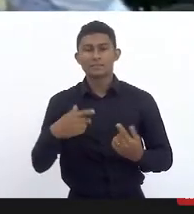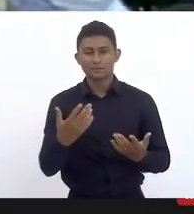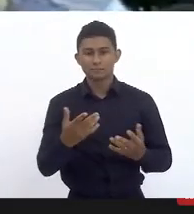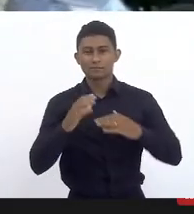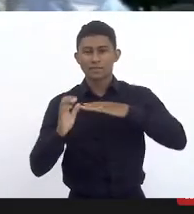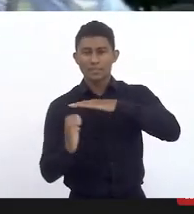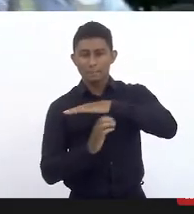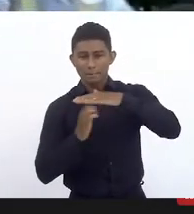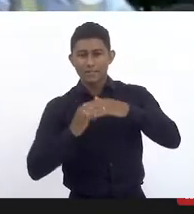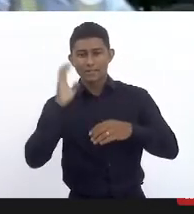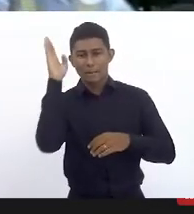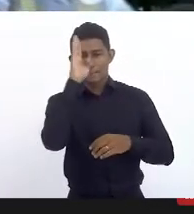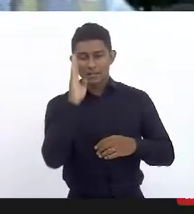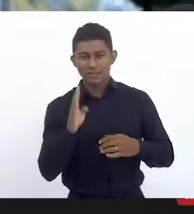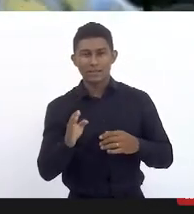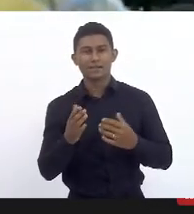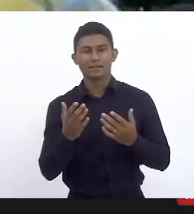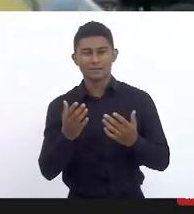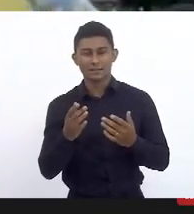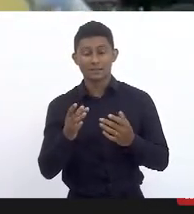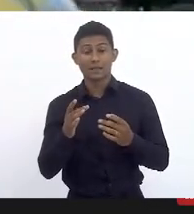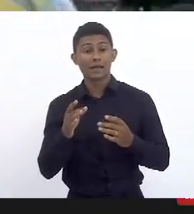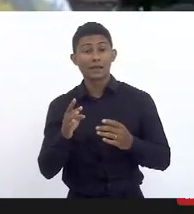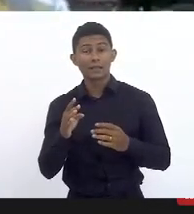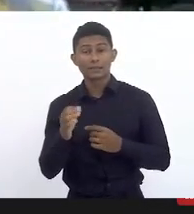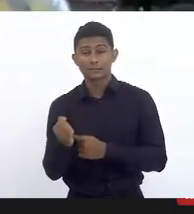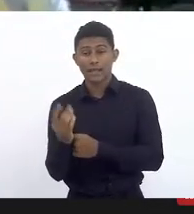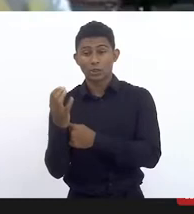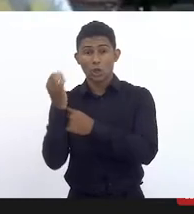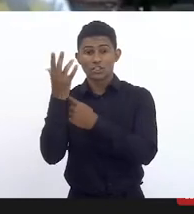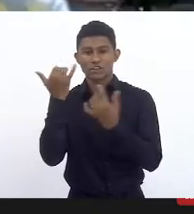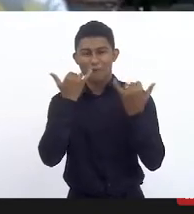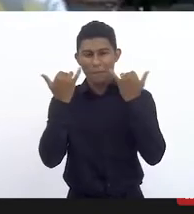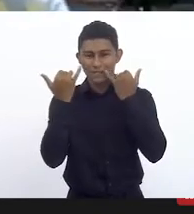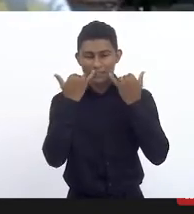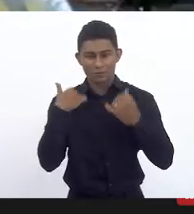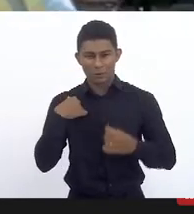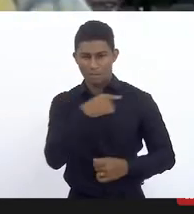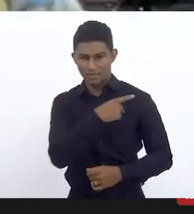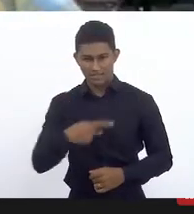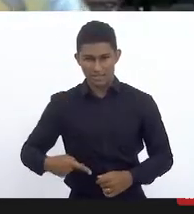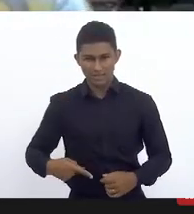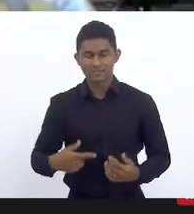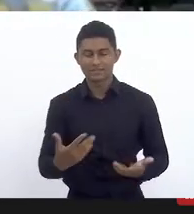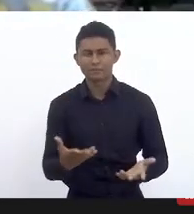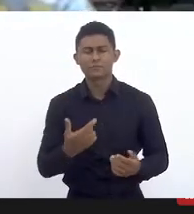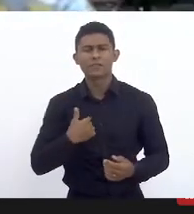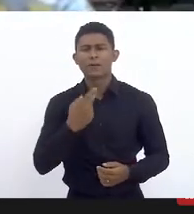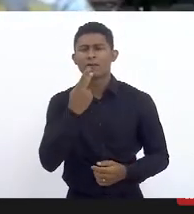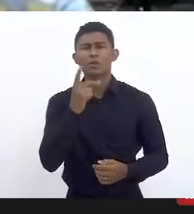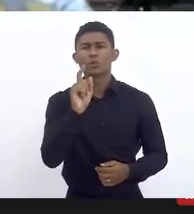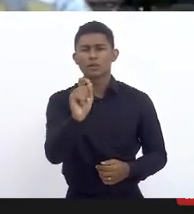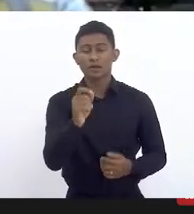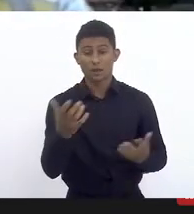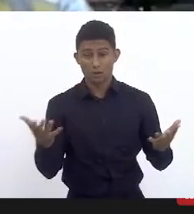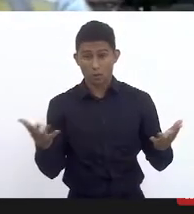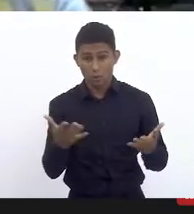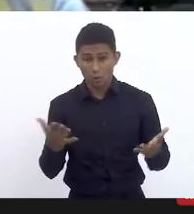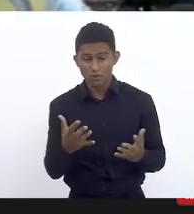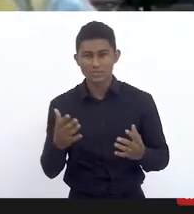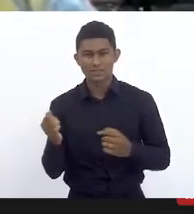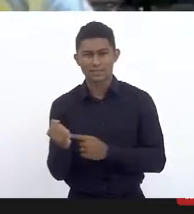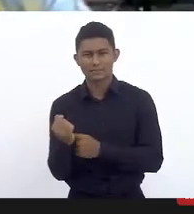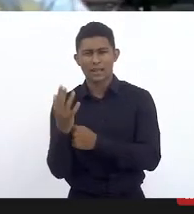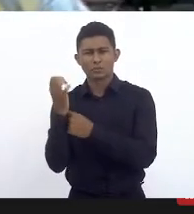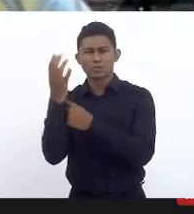Informação. E nesse ponto, eu gostaria de chamar a atenção pelo fato que a tecnologia da informação hoje